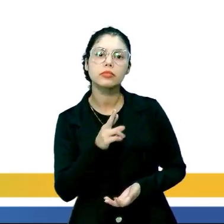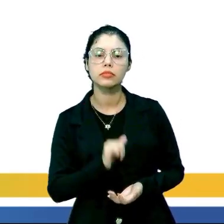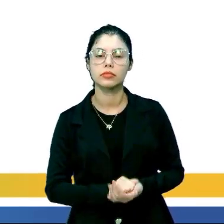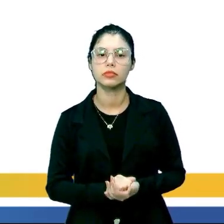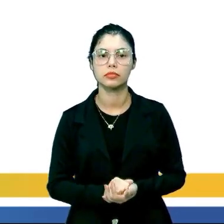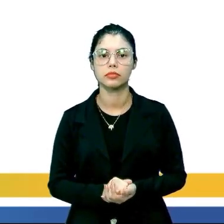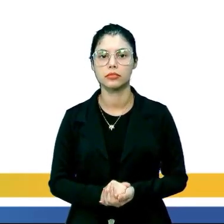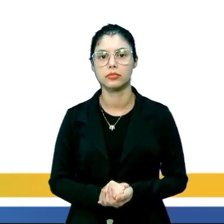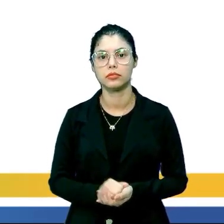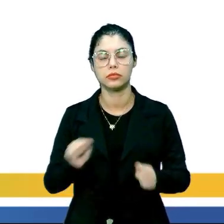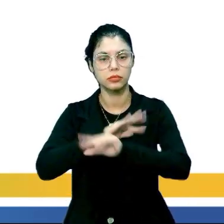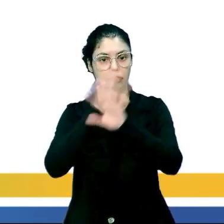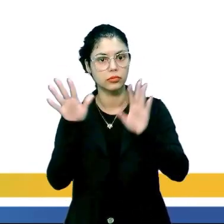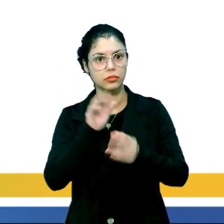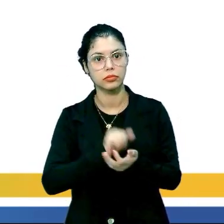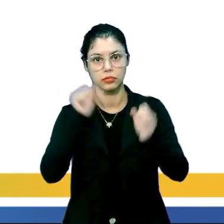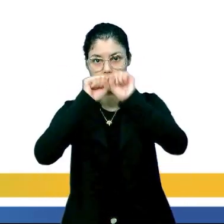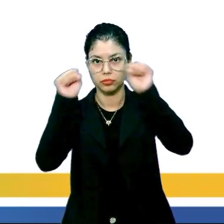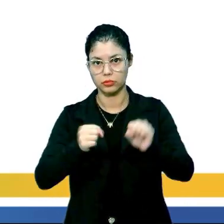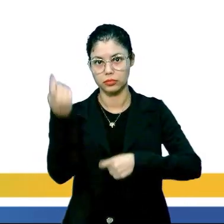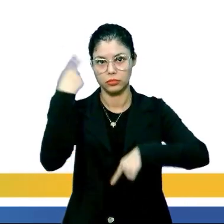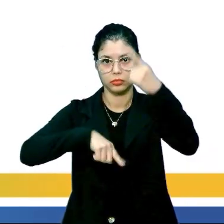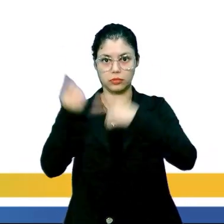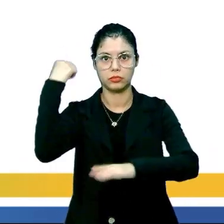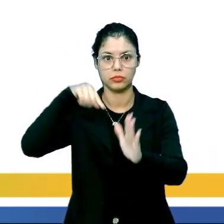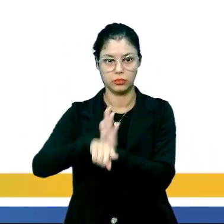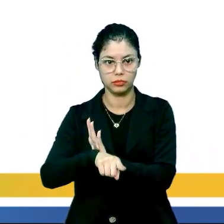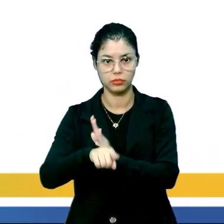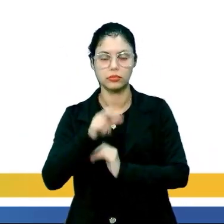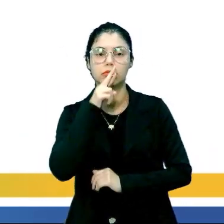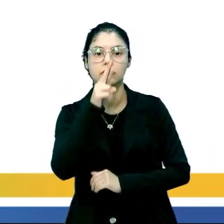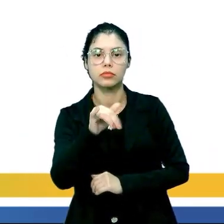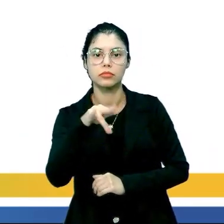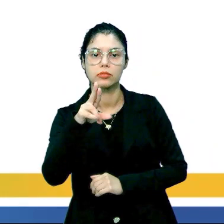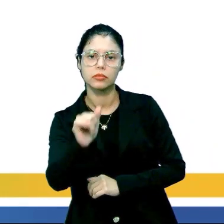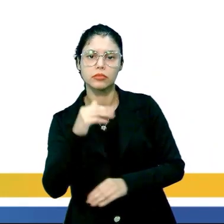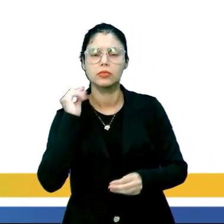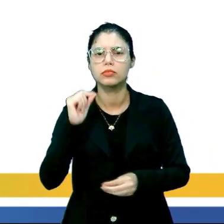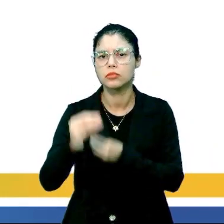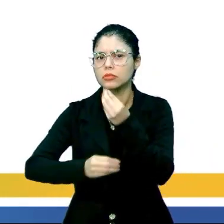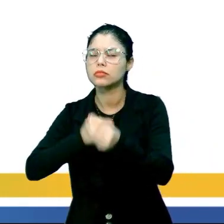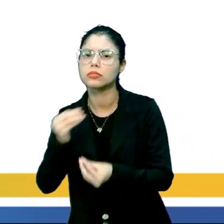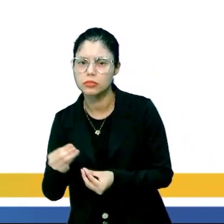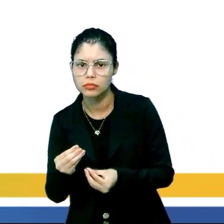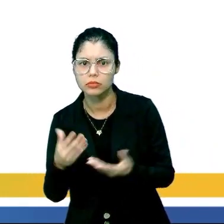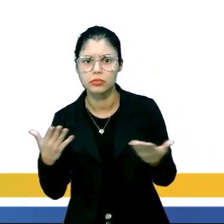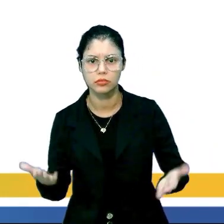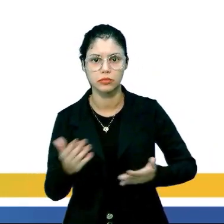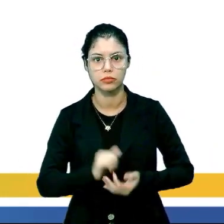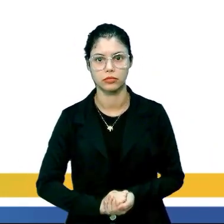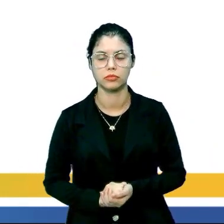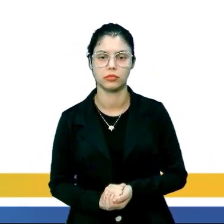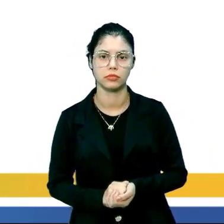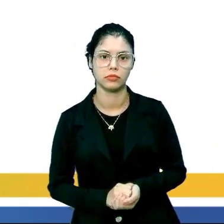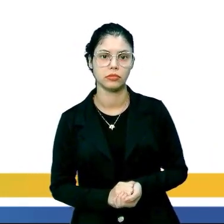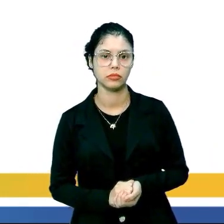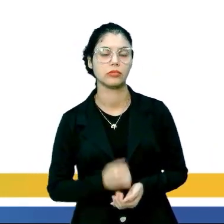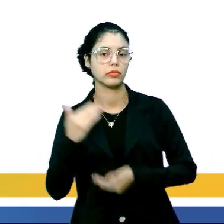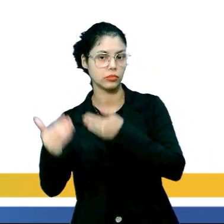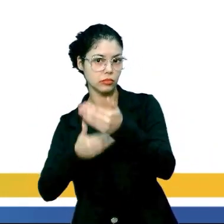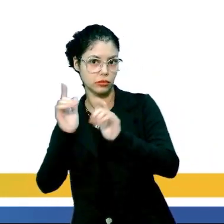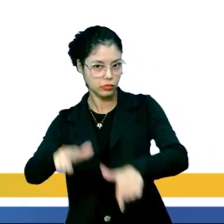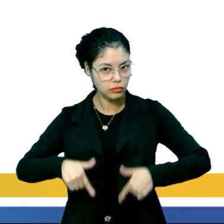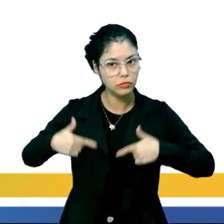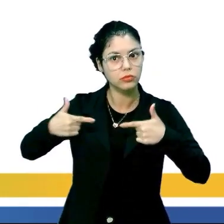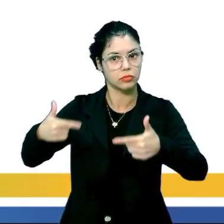É claro que no sistema imunológico temos a resposta imune. O que seria essa resposta imune? A resposta imune